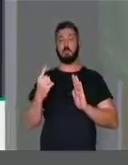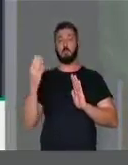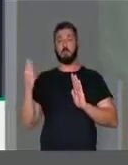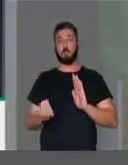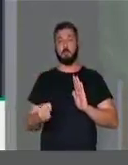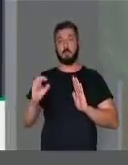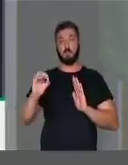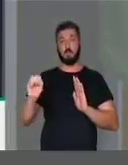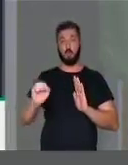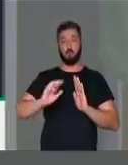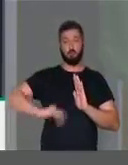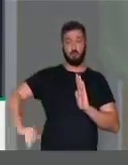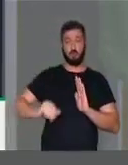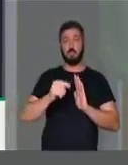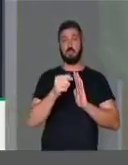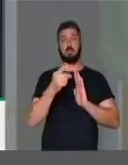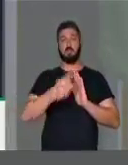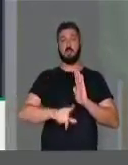4.491 de 2008,